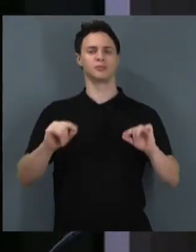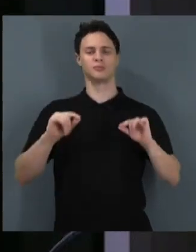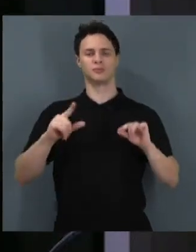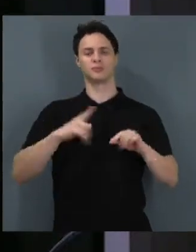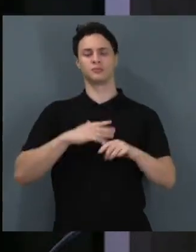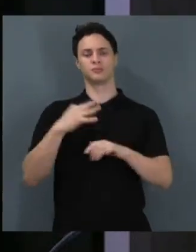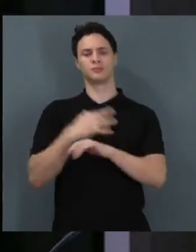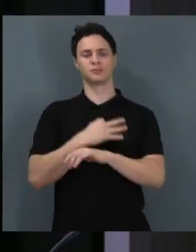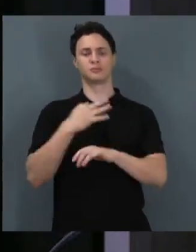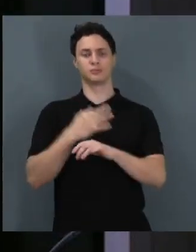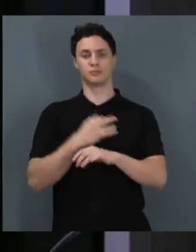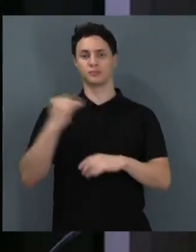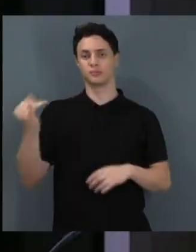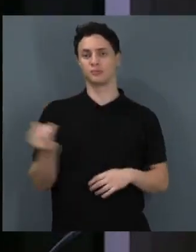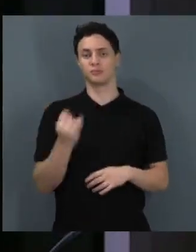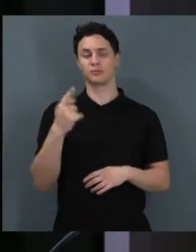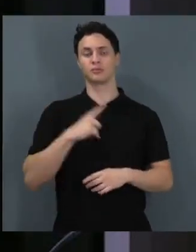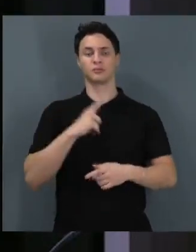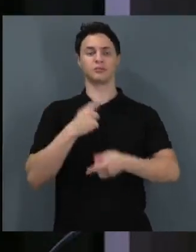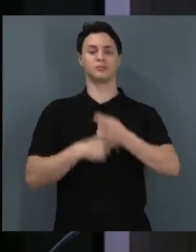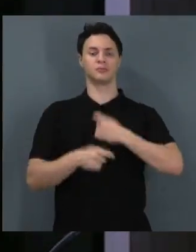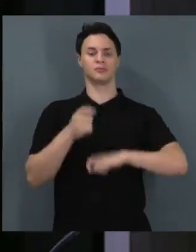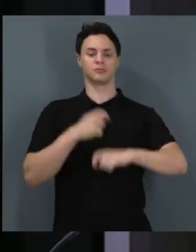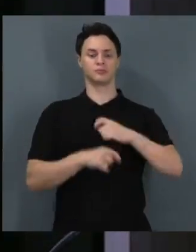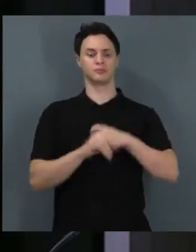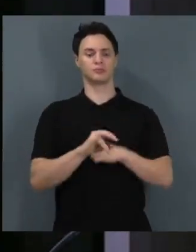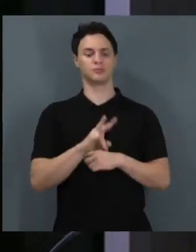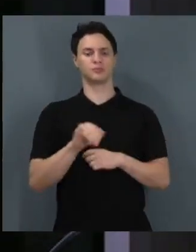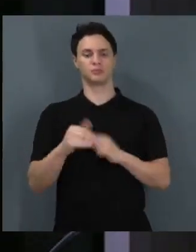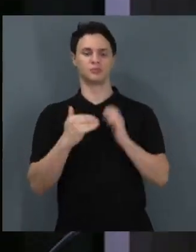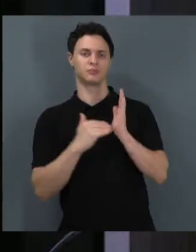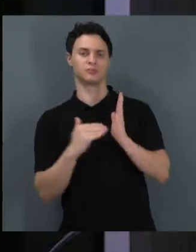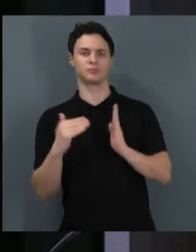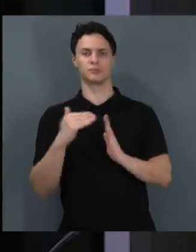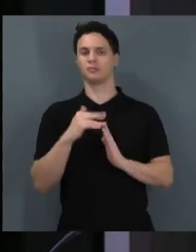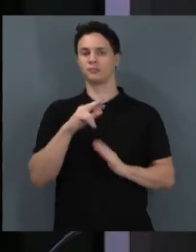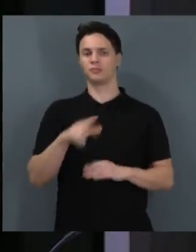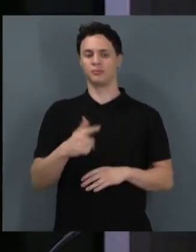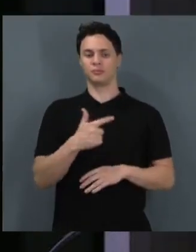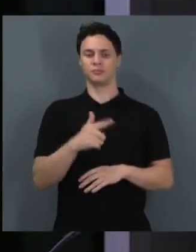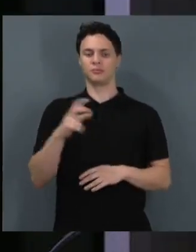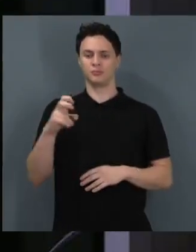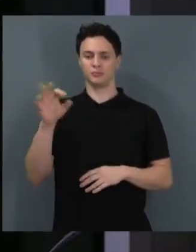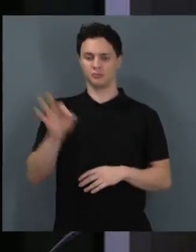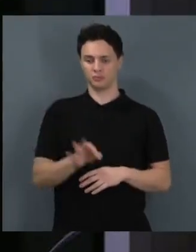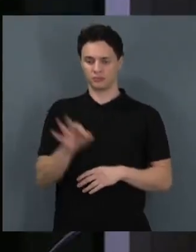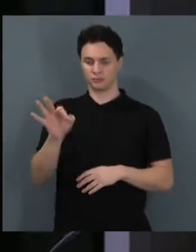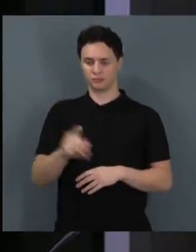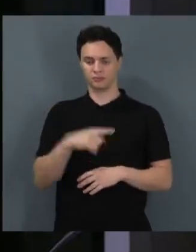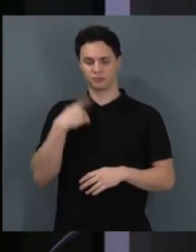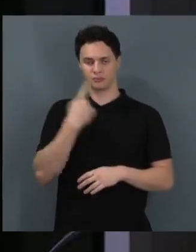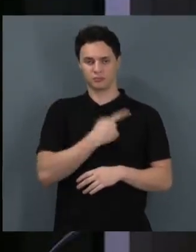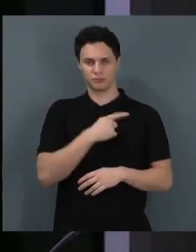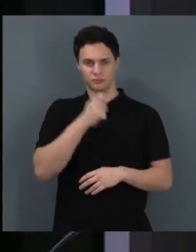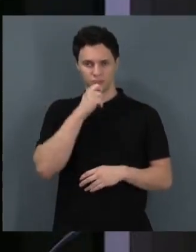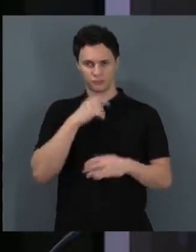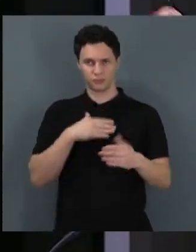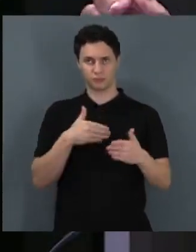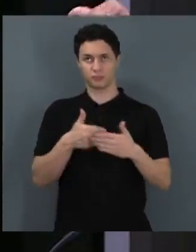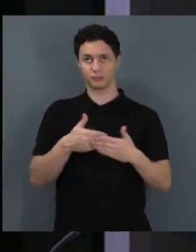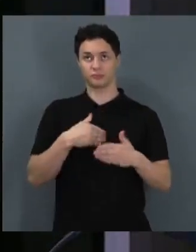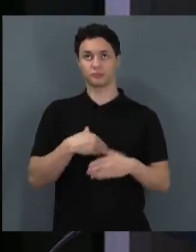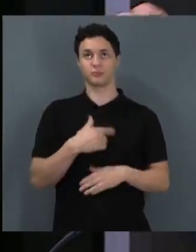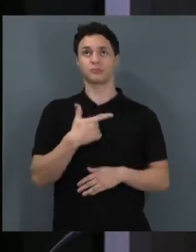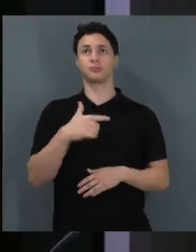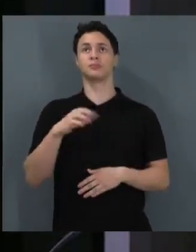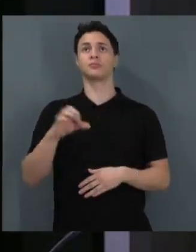o razoável para a economia é que esse IVA não ultrapassasse 25%. Nós estamos aí próximos a 29%, segundo